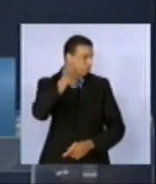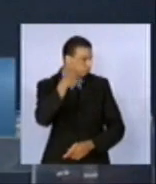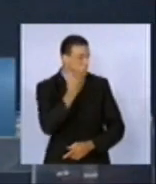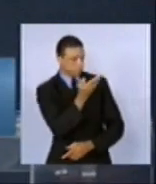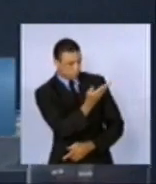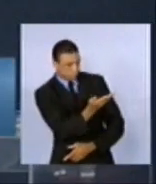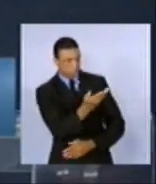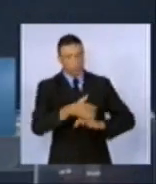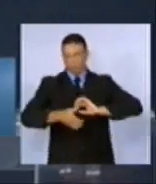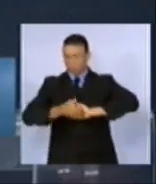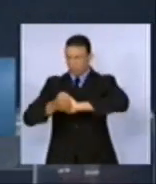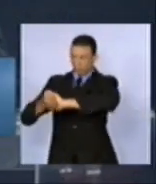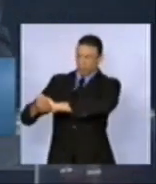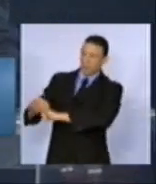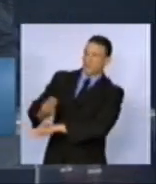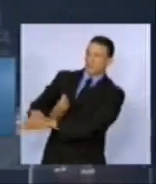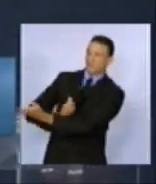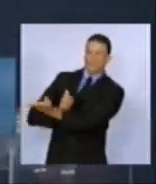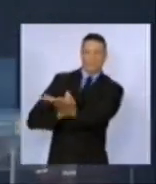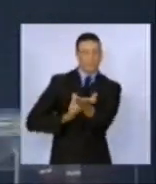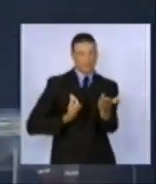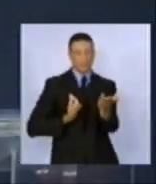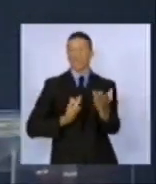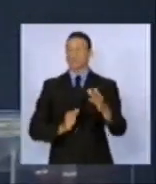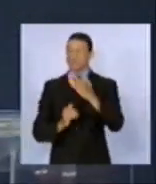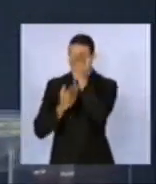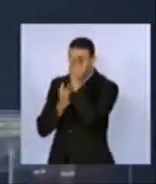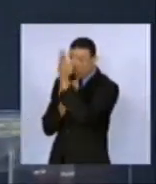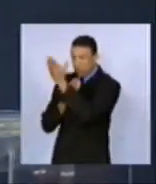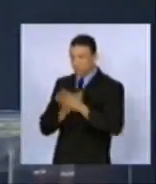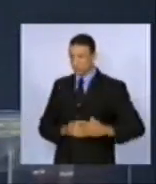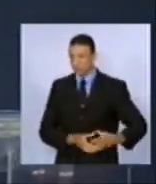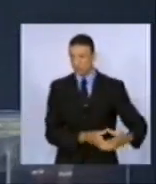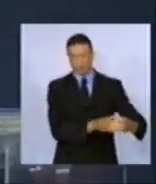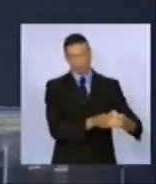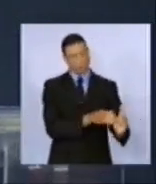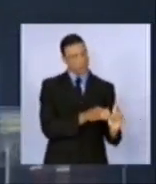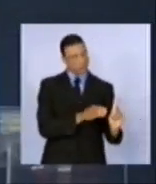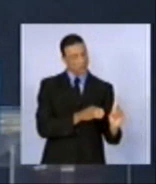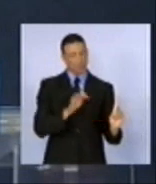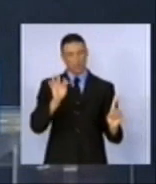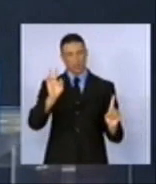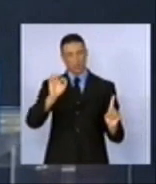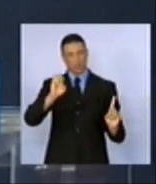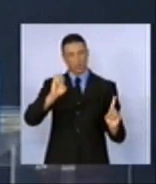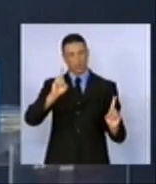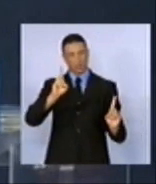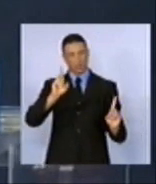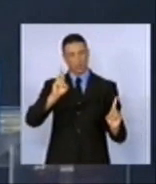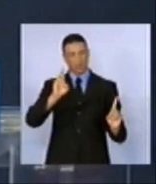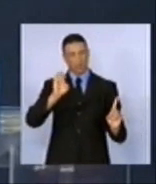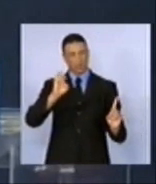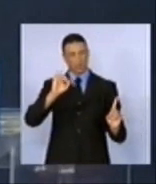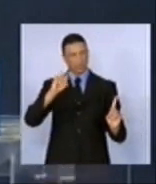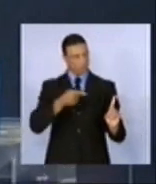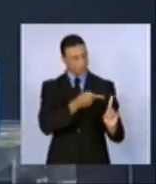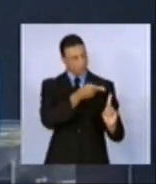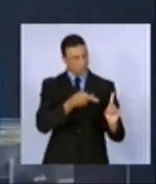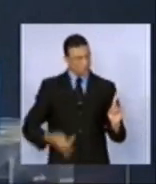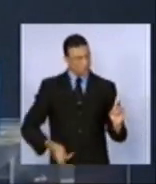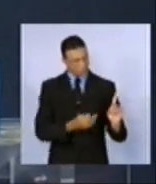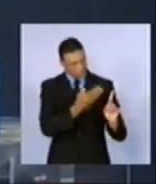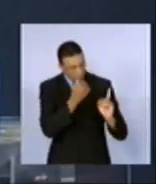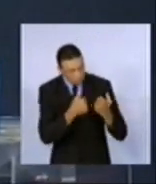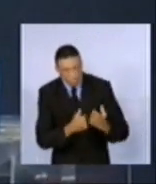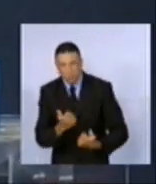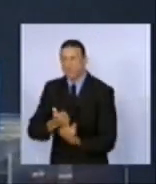cumprimentos aos presentes agradeço em nome do Dr Frederico pais o presidente da coagro e parabenizo a suprema